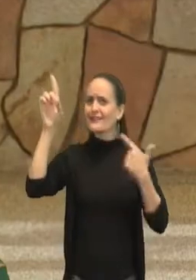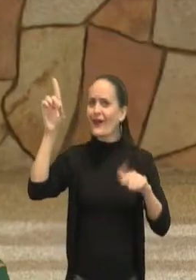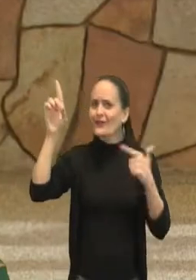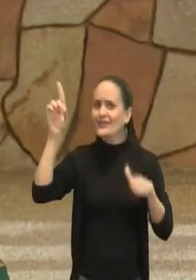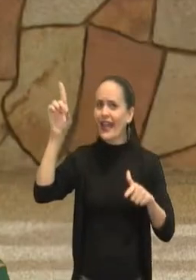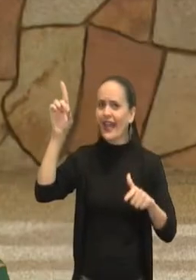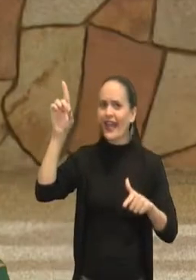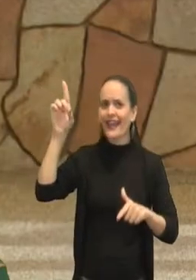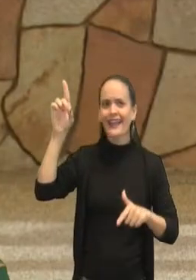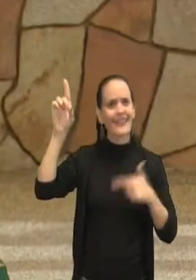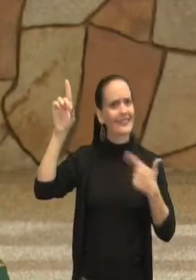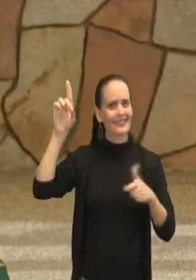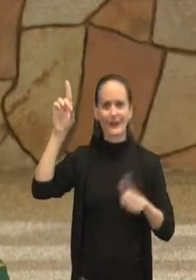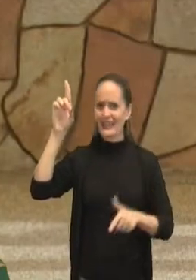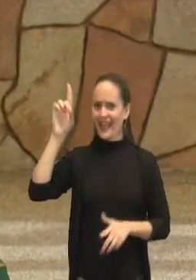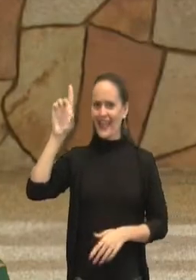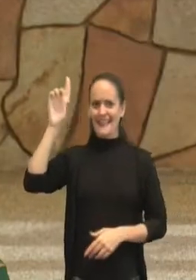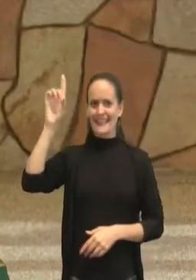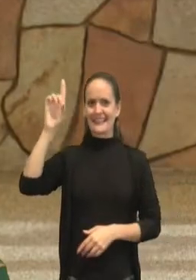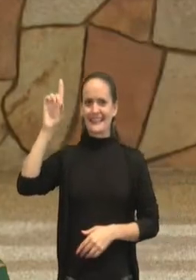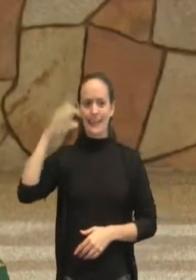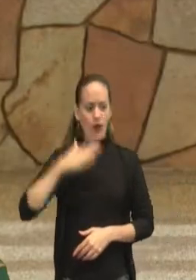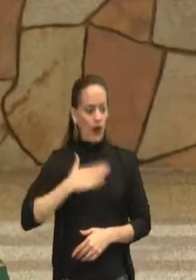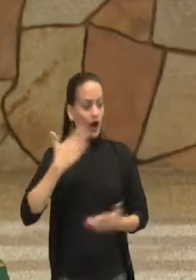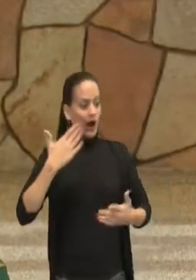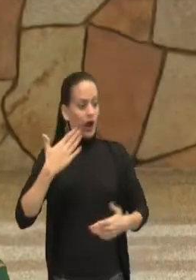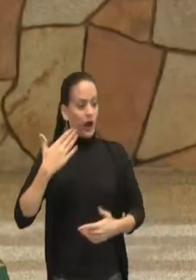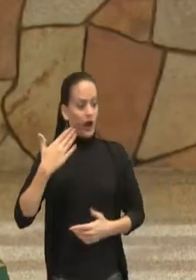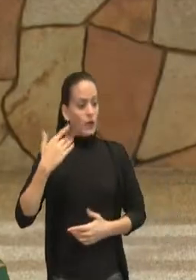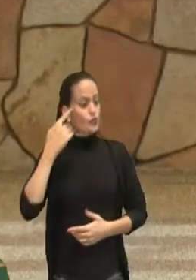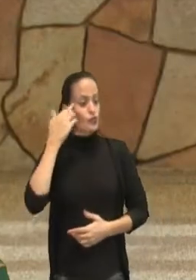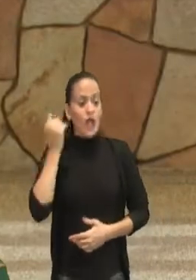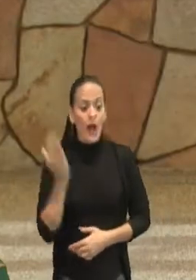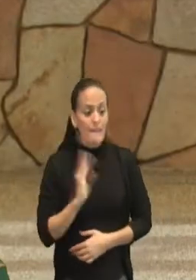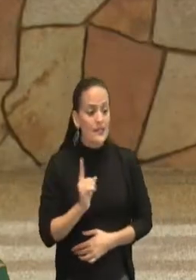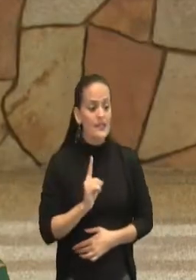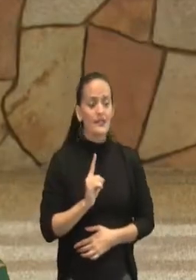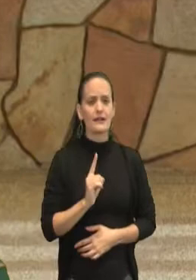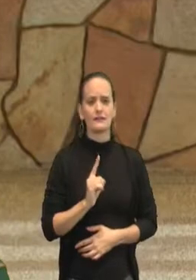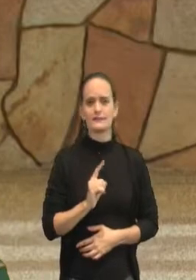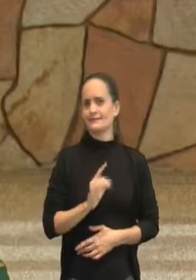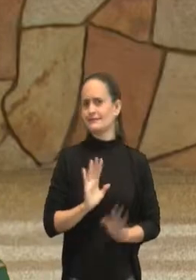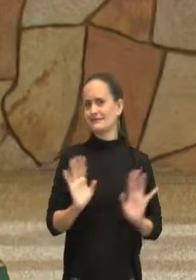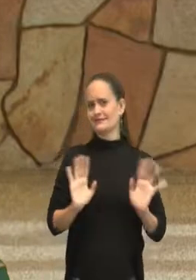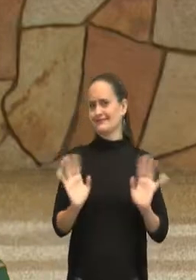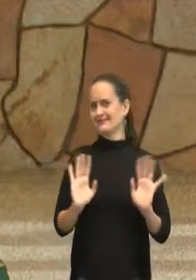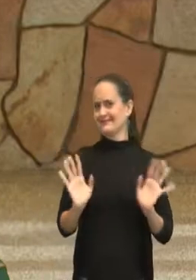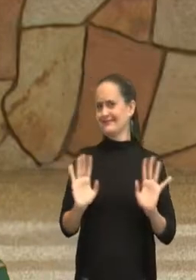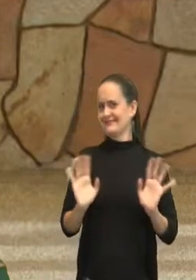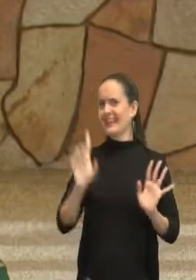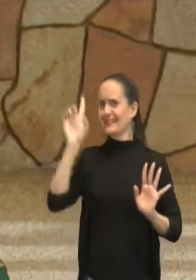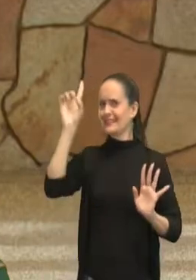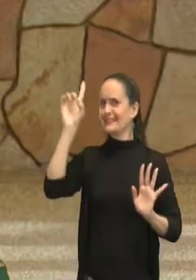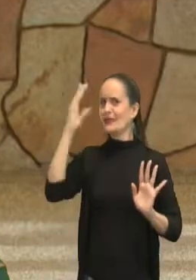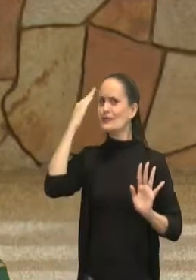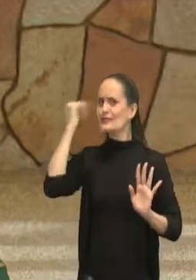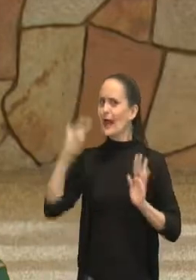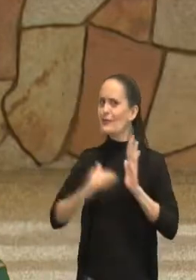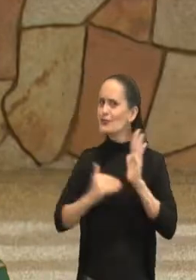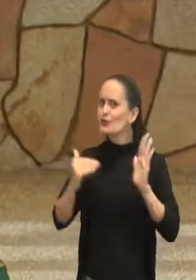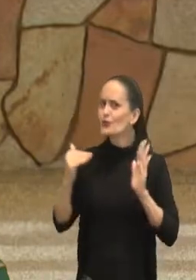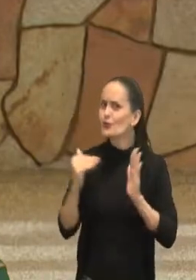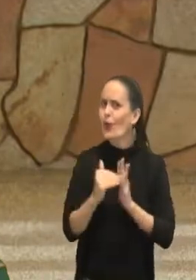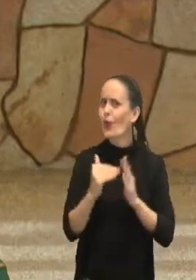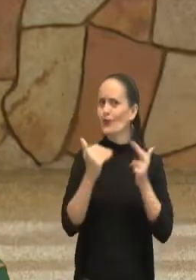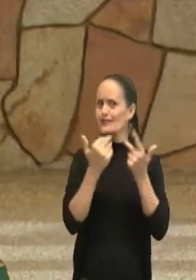pego de surpresa, Deus sabe de todas as coisas, Ele é onisciente, Ele sabe,